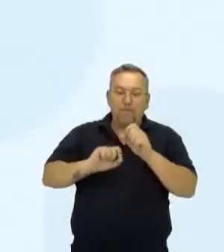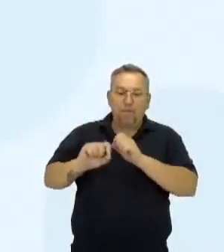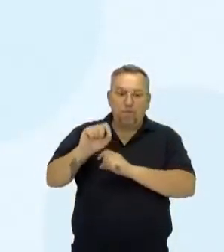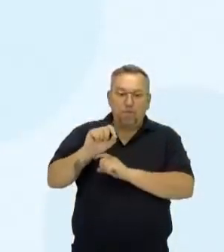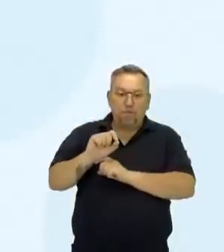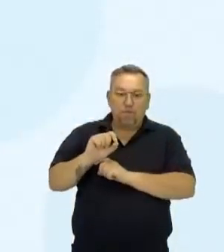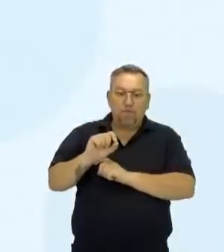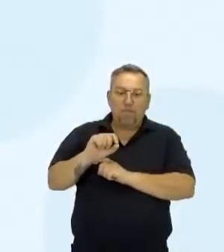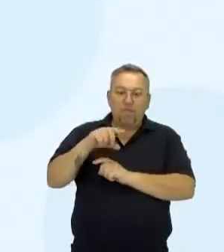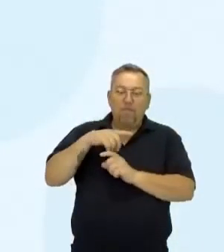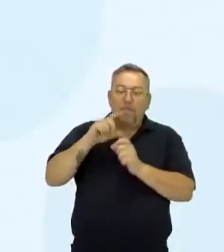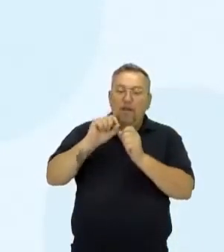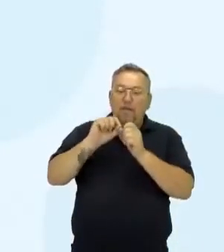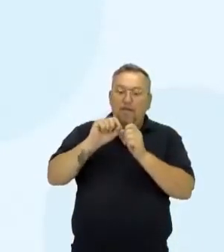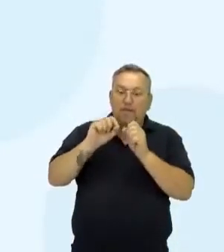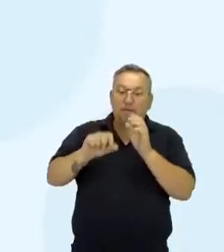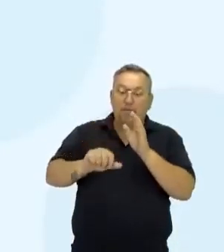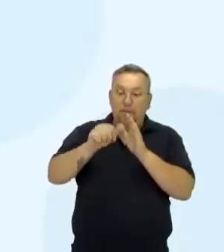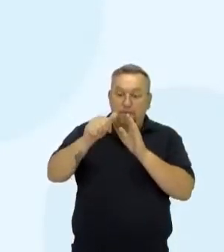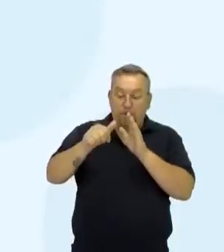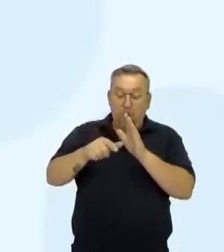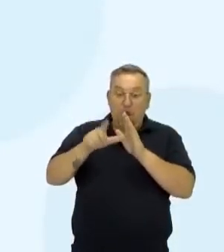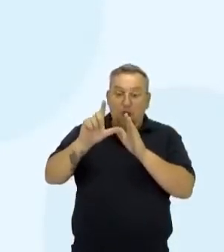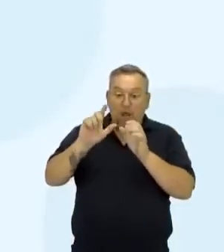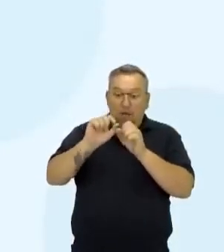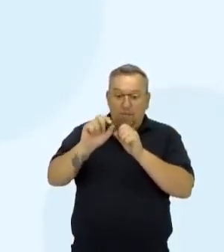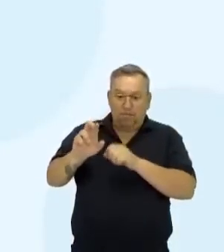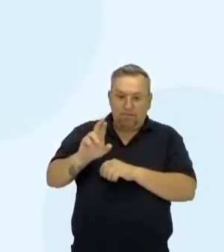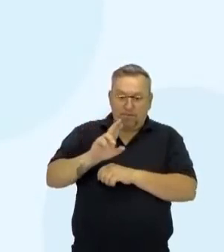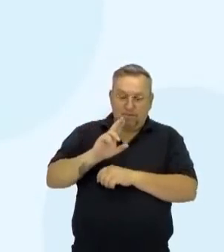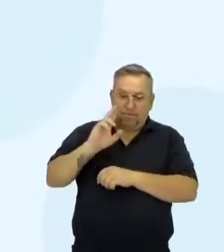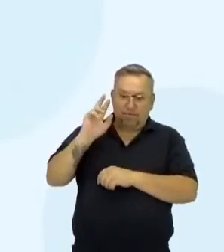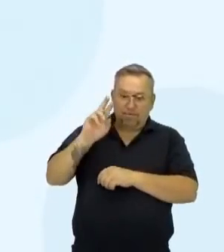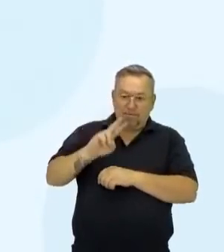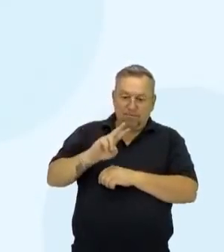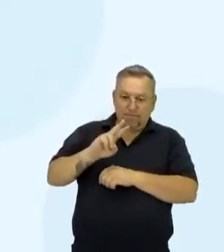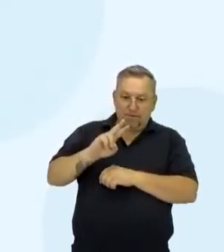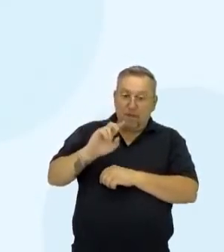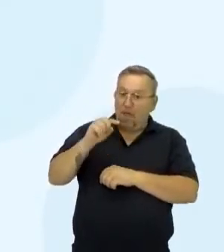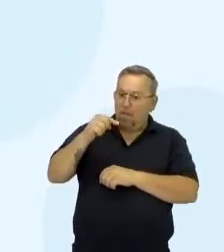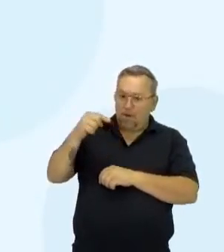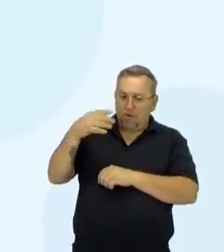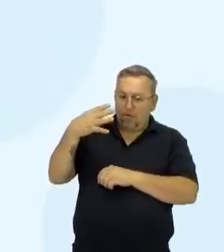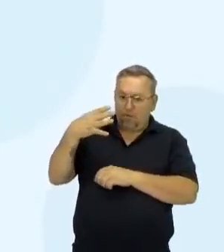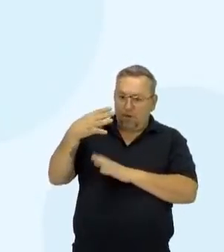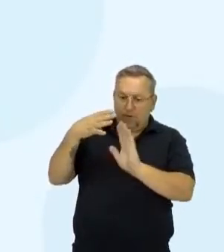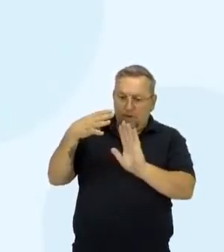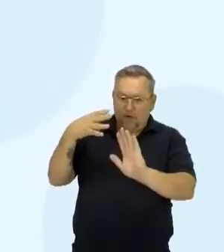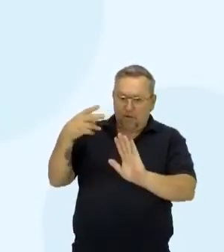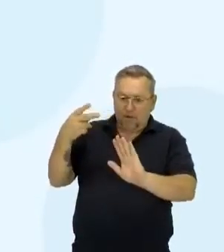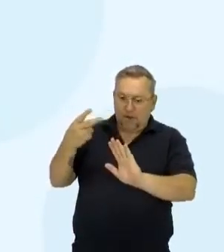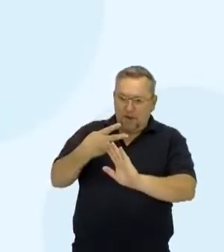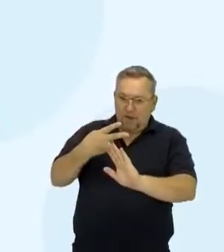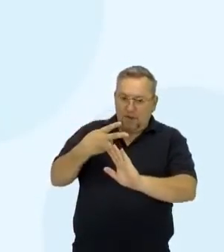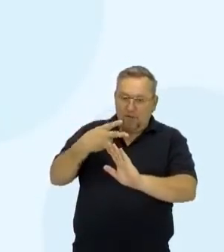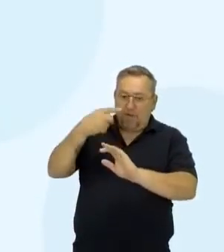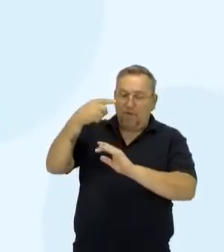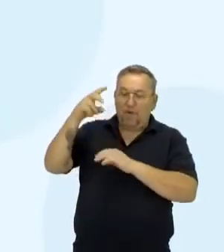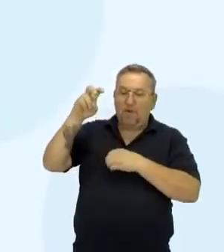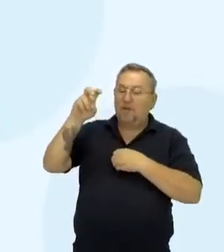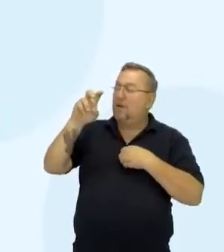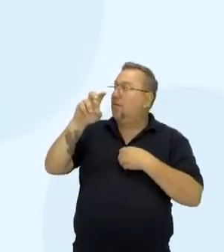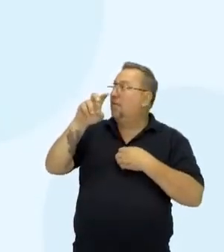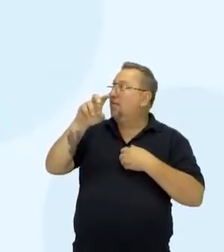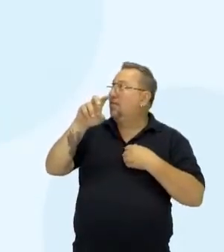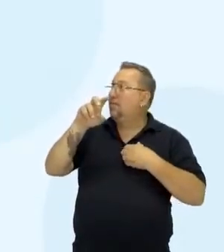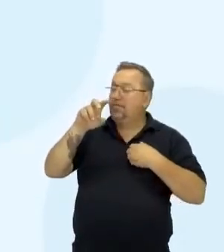ó, eu vou fazer primeiro, antes de subir aí a resolução, ó, lembrando que aquele não é -4, tá? É -5 ali que digitou errado,